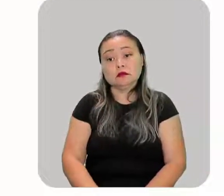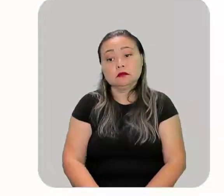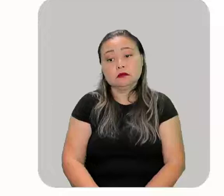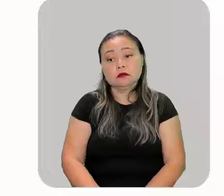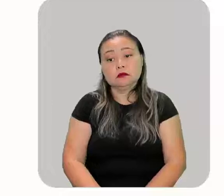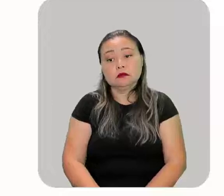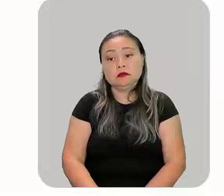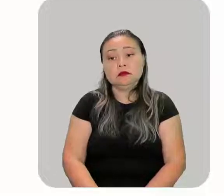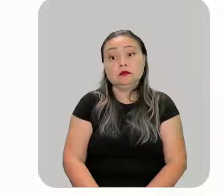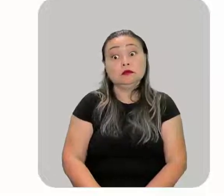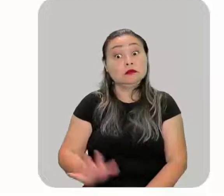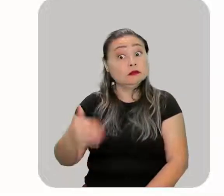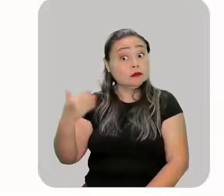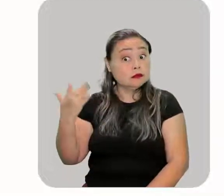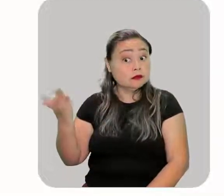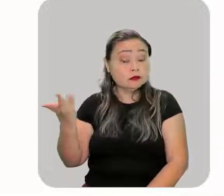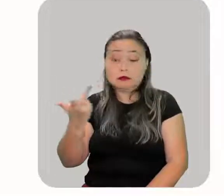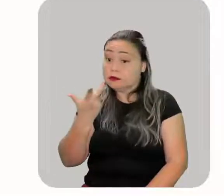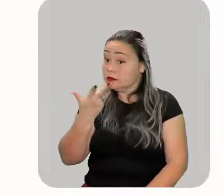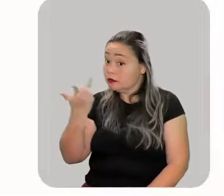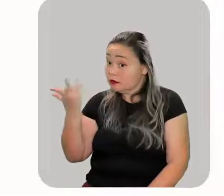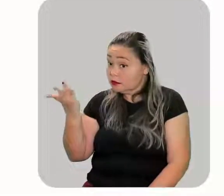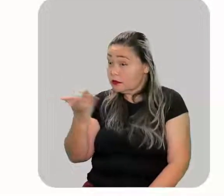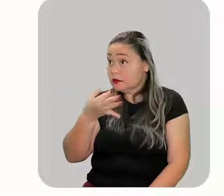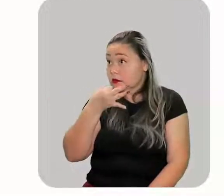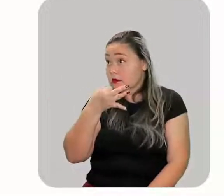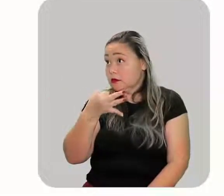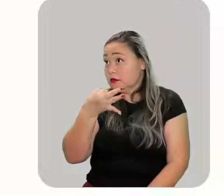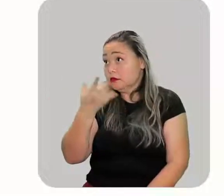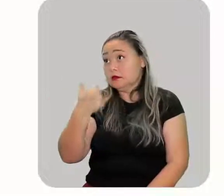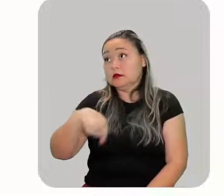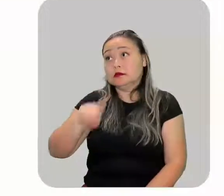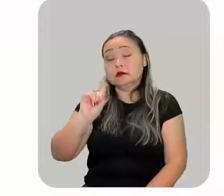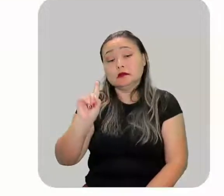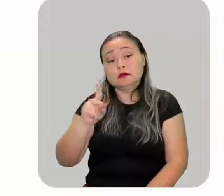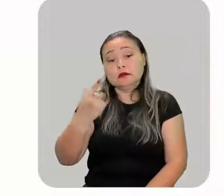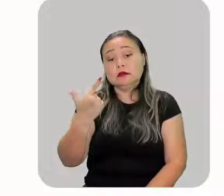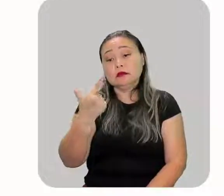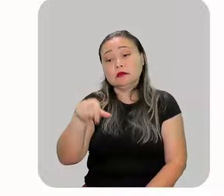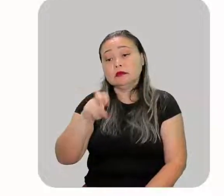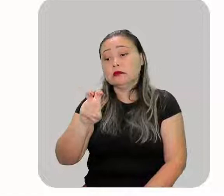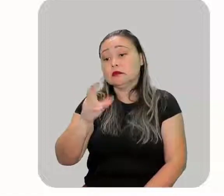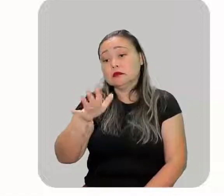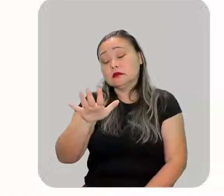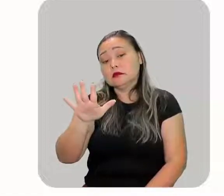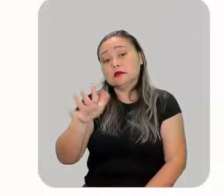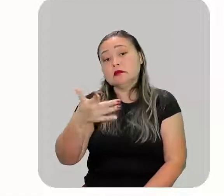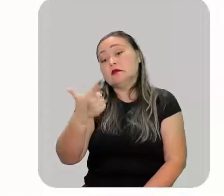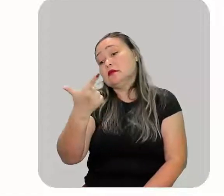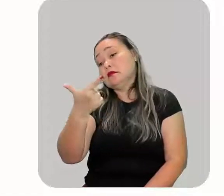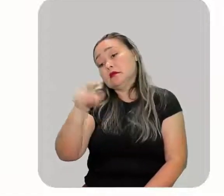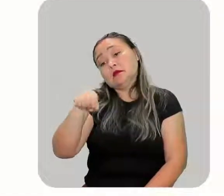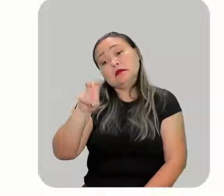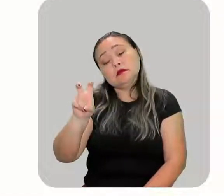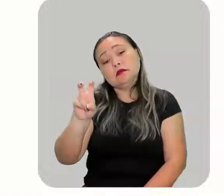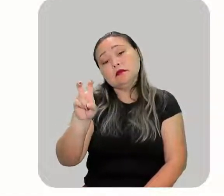2,5? E aí, o que vocês acham? Será que vale 2,5? Mais ou menos